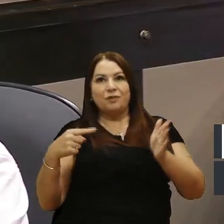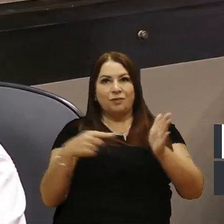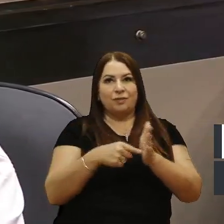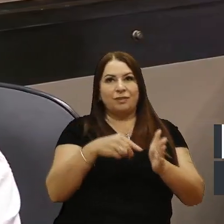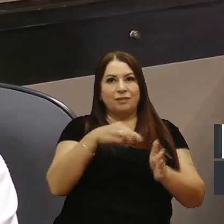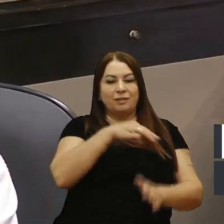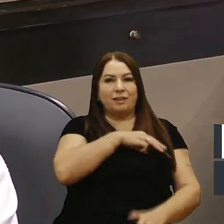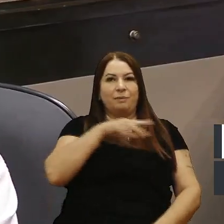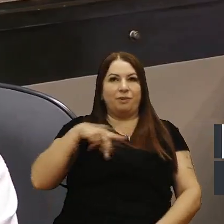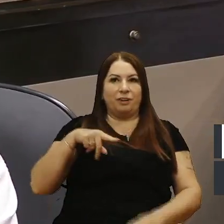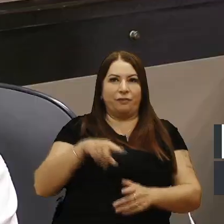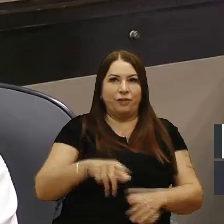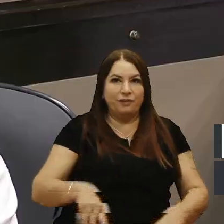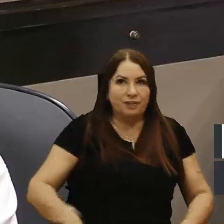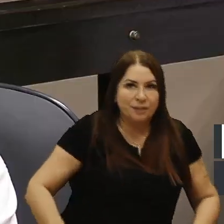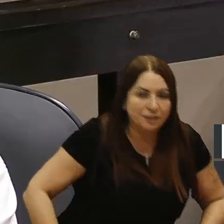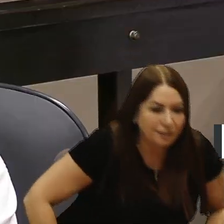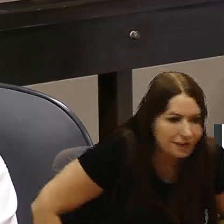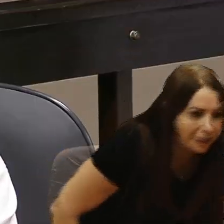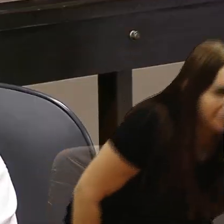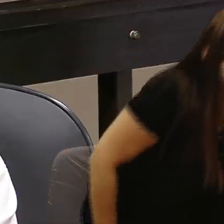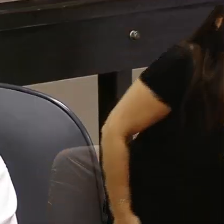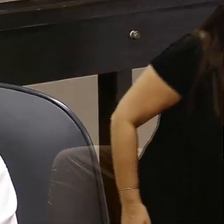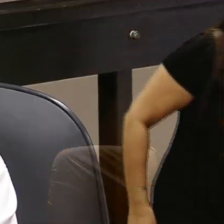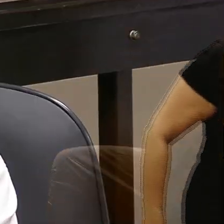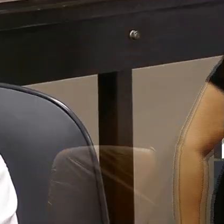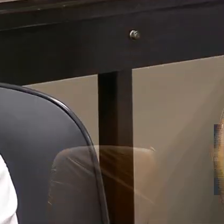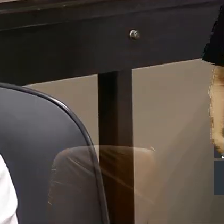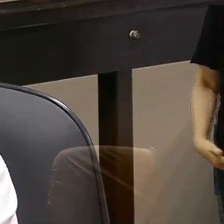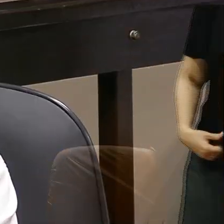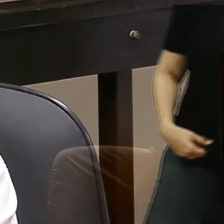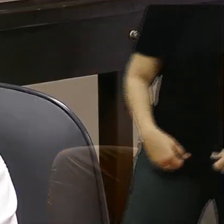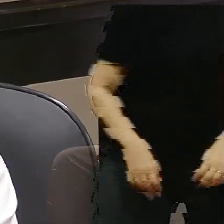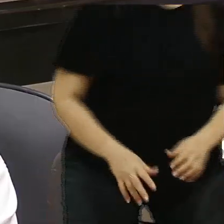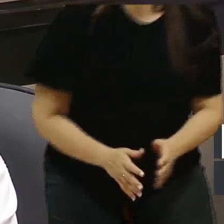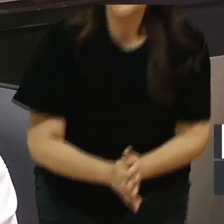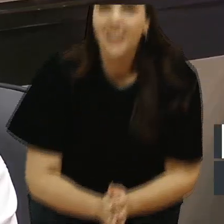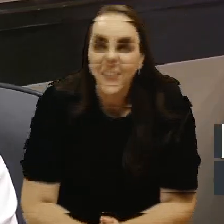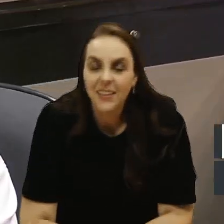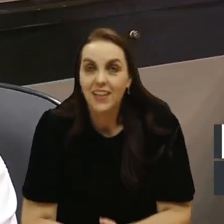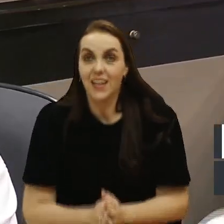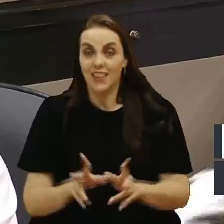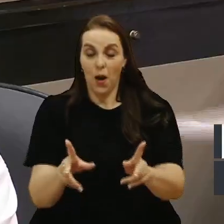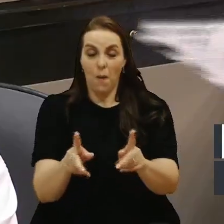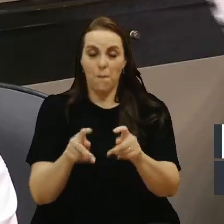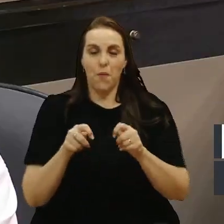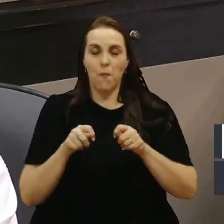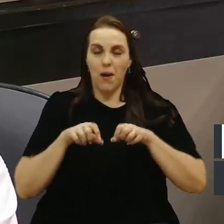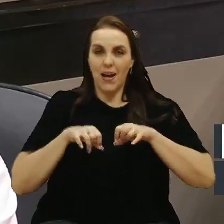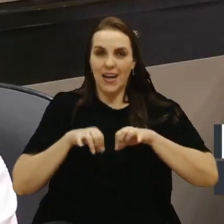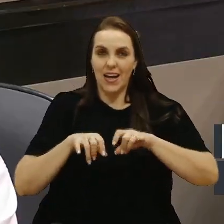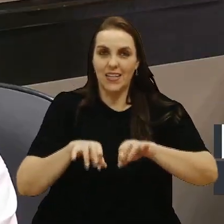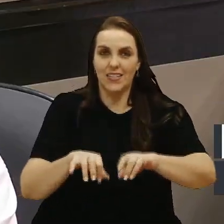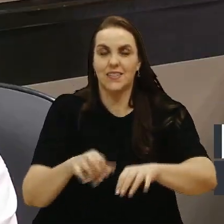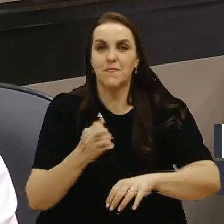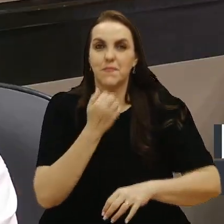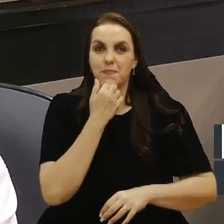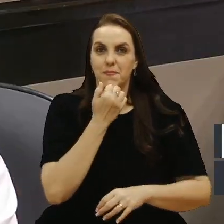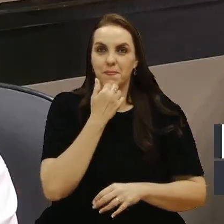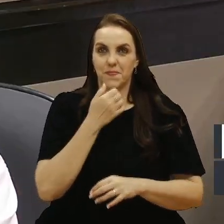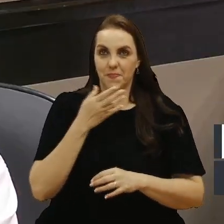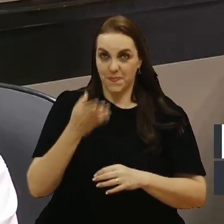MP. Então, no cascalho, eles também não conseguem popar. Lá está tendo um desvio de cascalho. O Abílio Brunini,